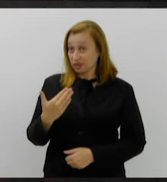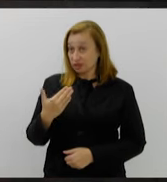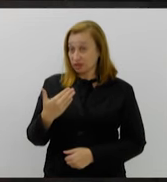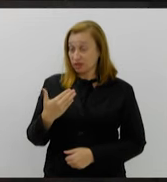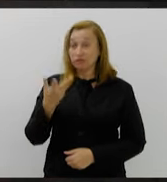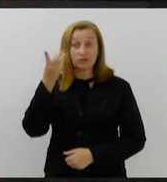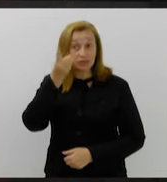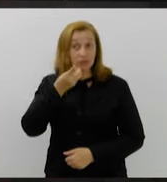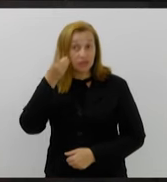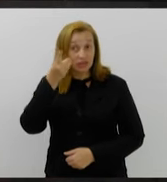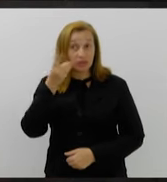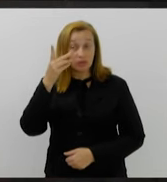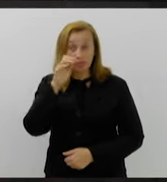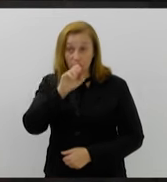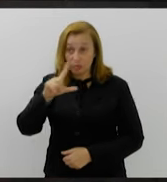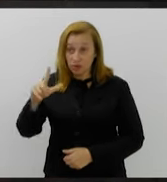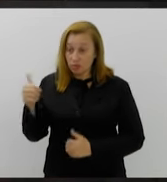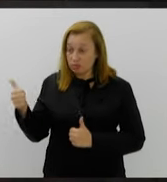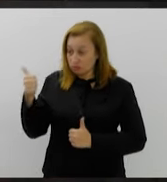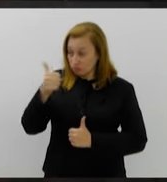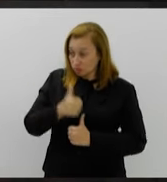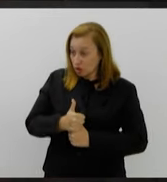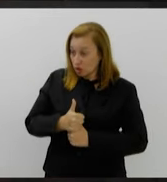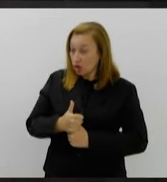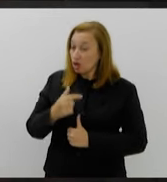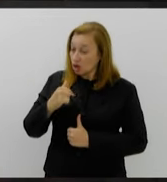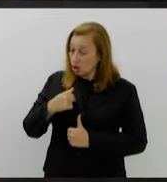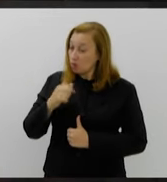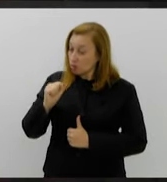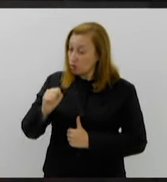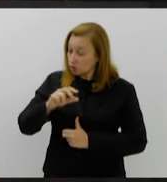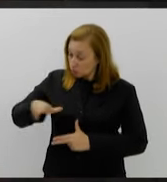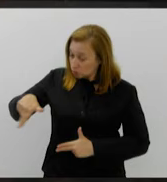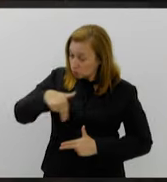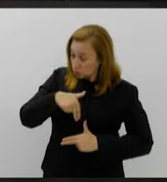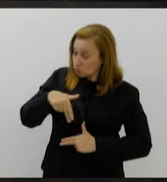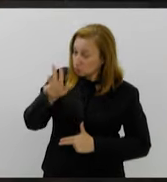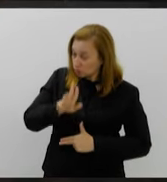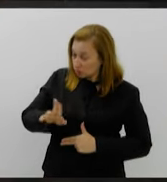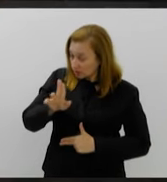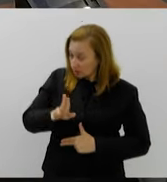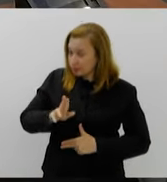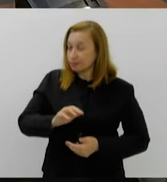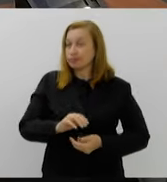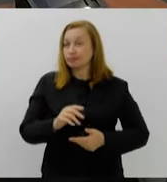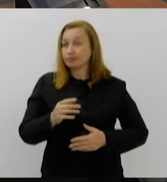o deputado poubel assuma a presidência para que eu possa usar agora o expediente